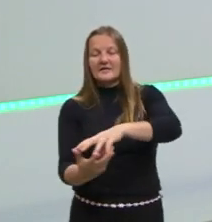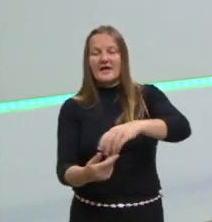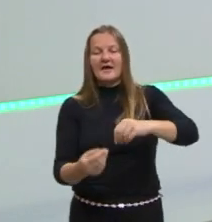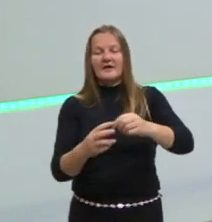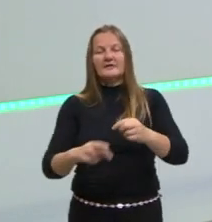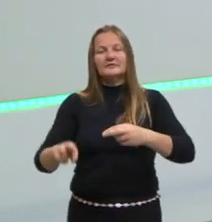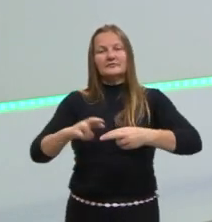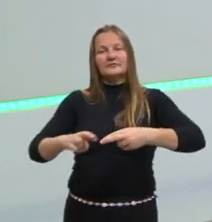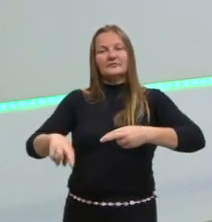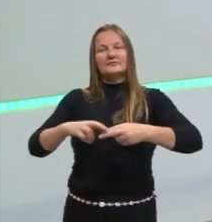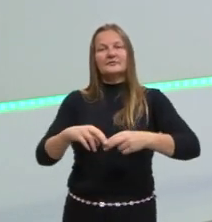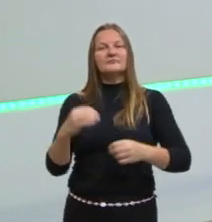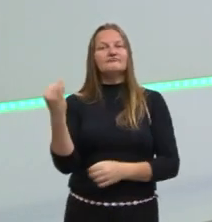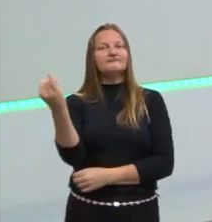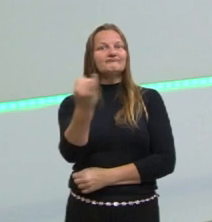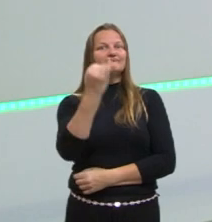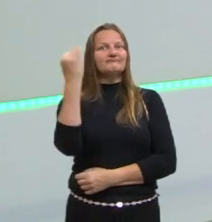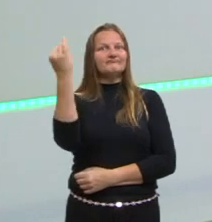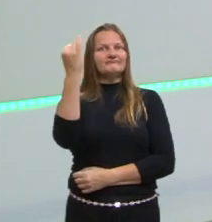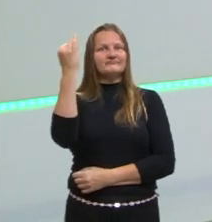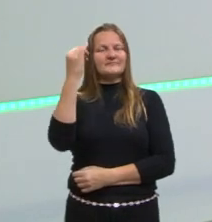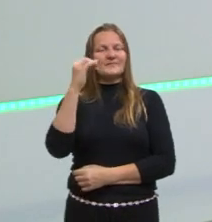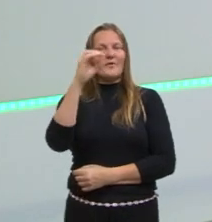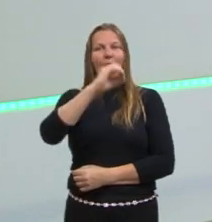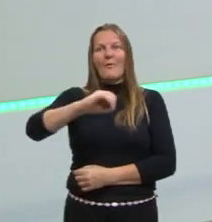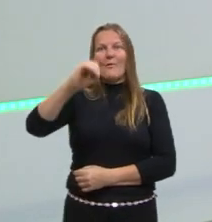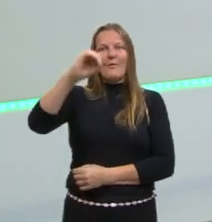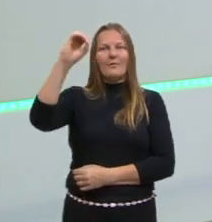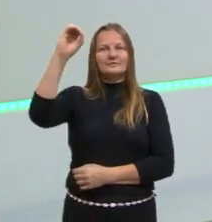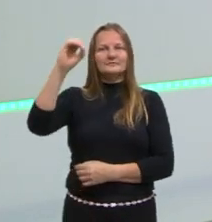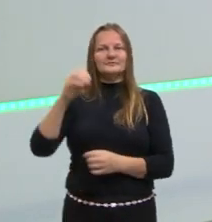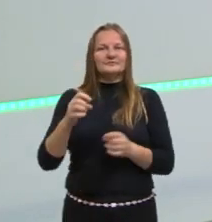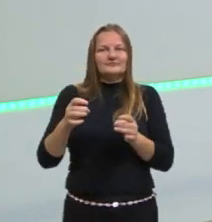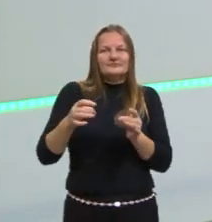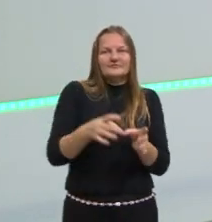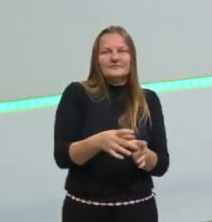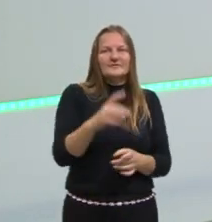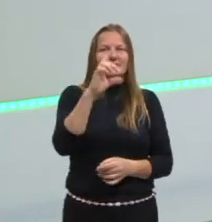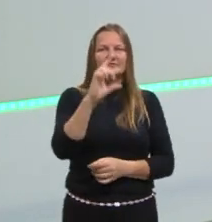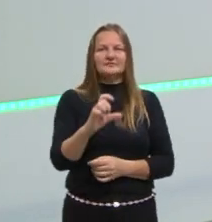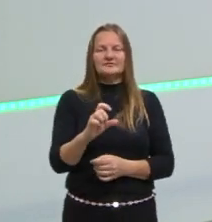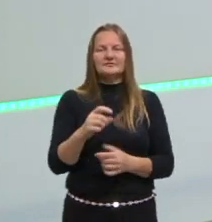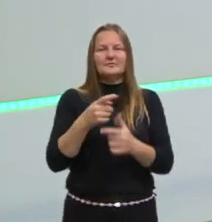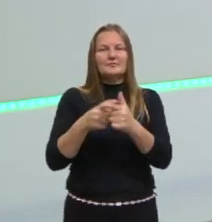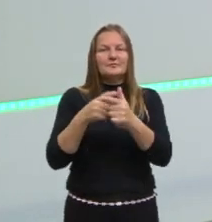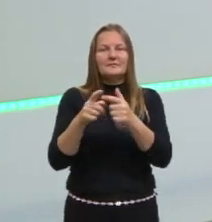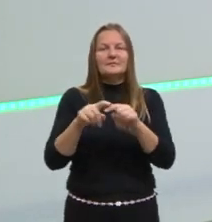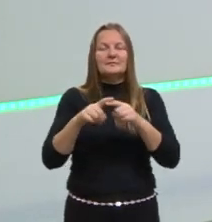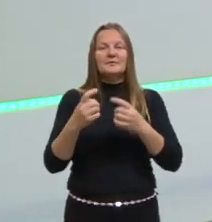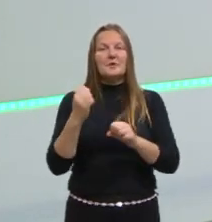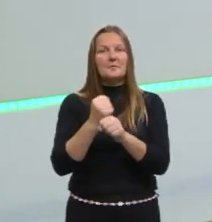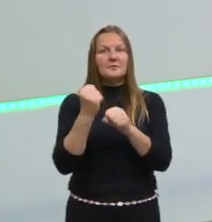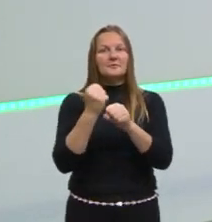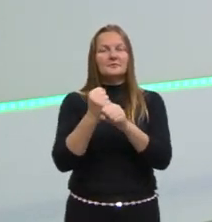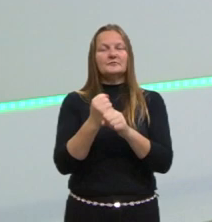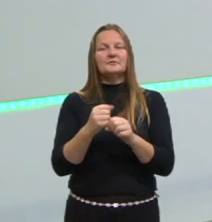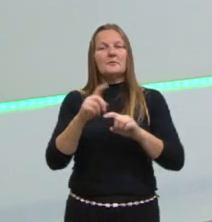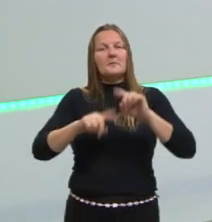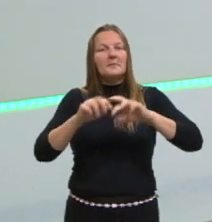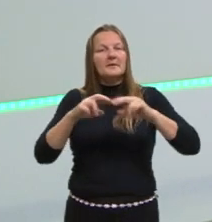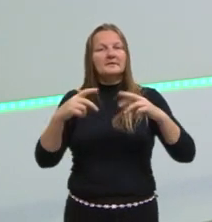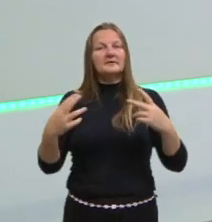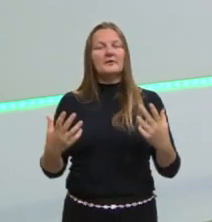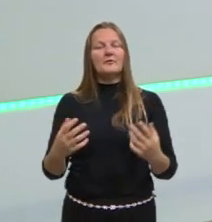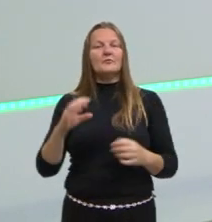o mundo ideal porque eu termino um resíduo né utilizam resíduo que é um problema e produz algo que